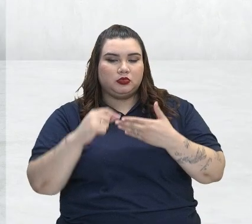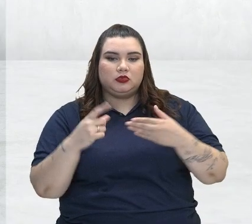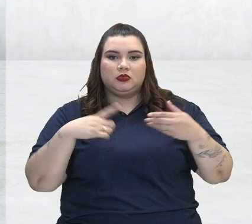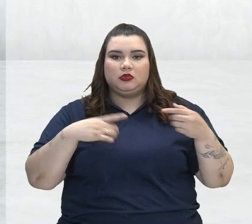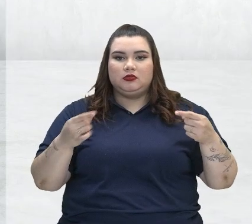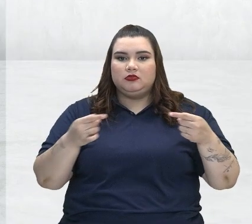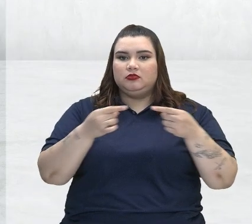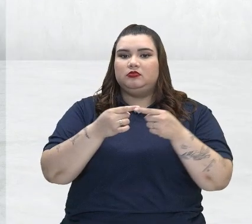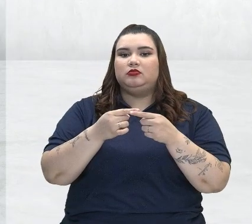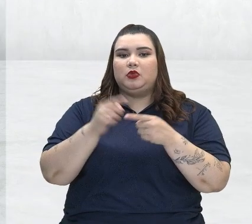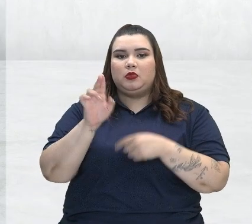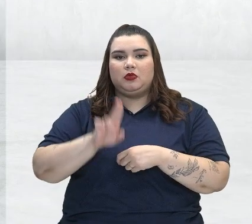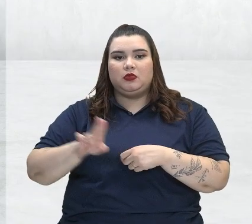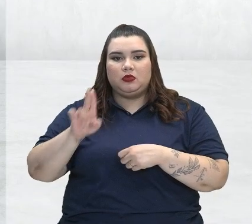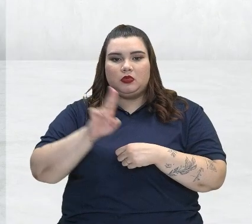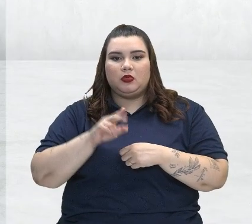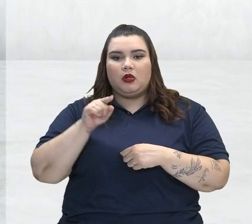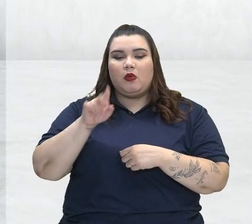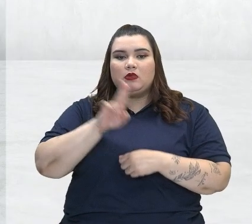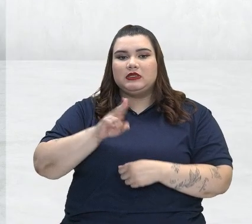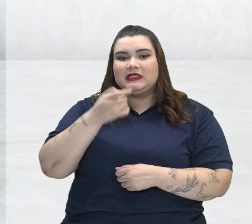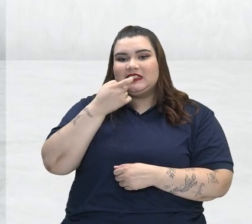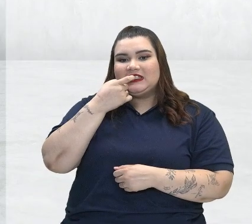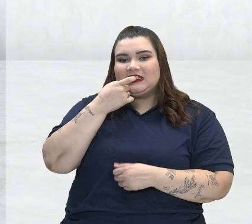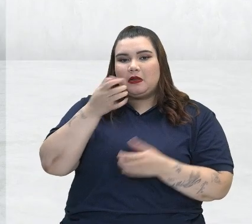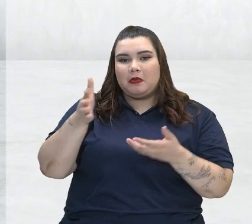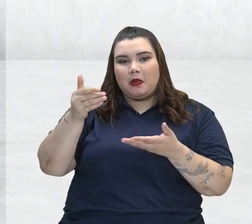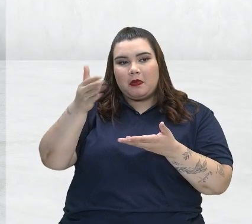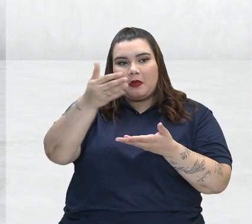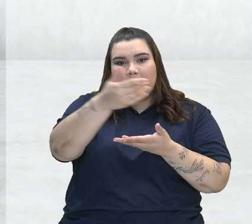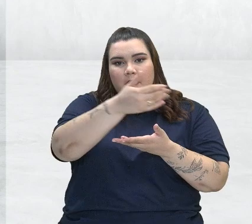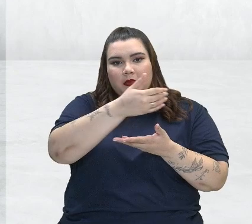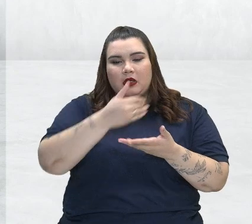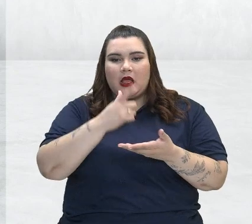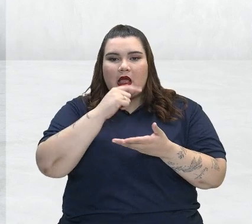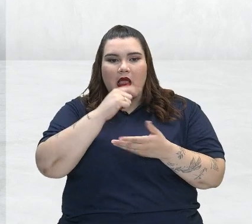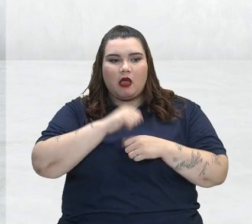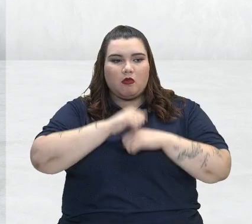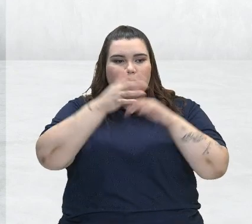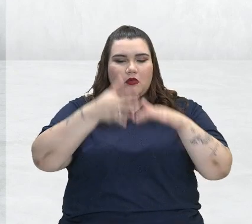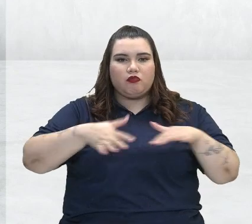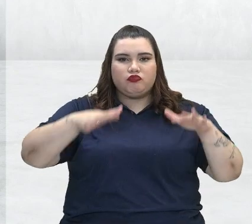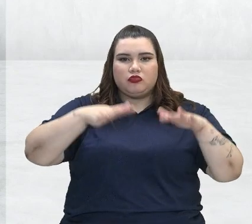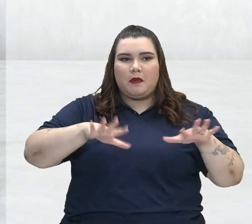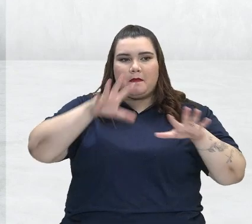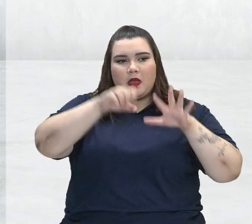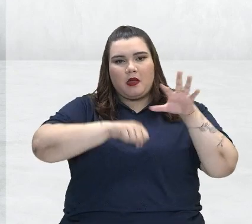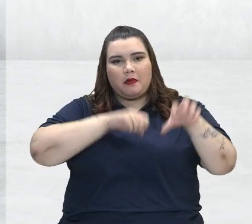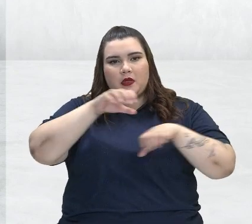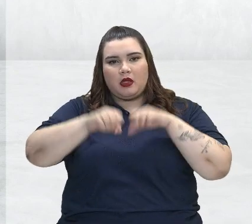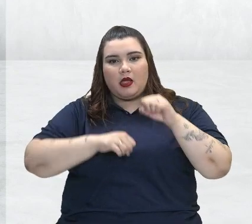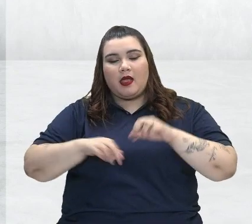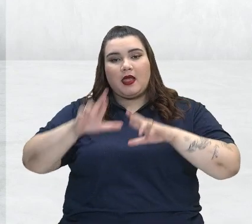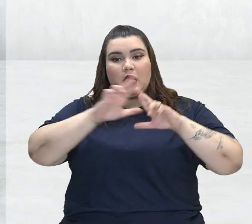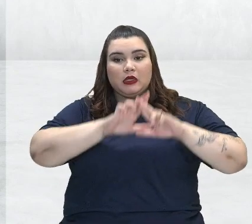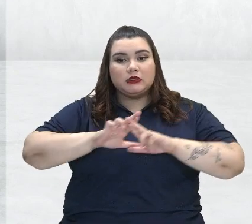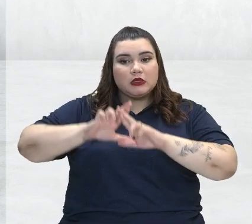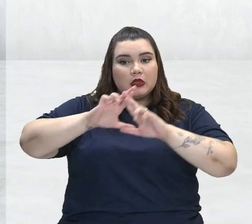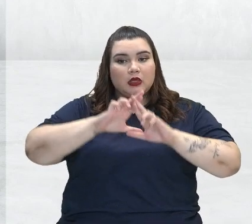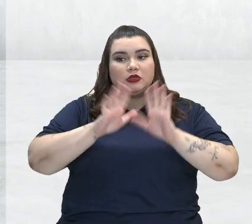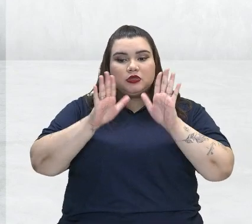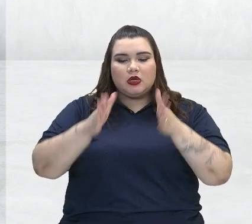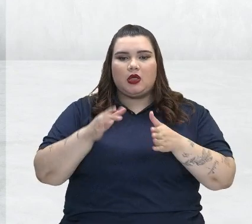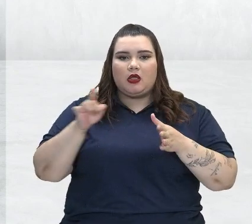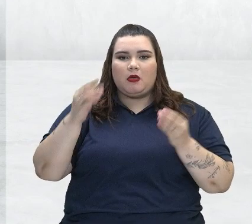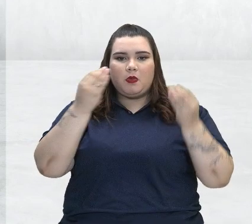justamente com plástico que foram recolhidos do mar, no lixo. Então, ele foi reciclado e ele